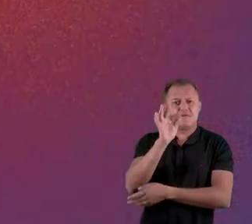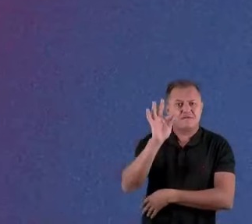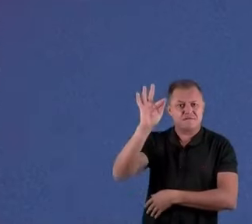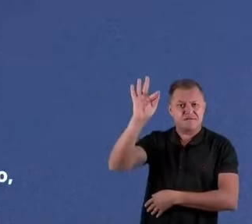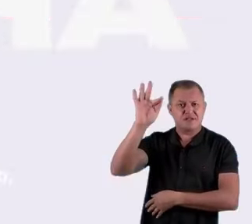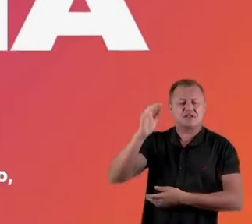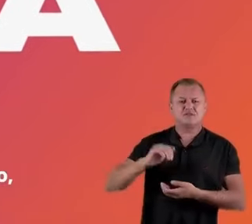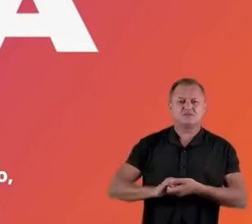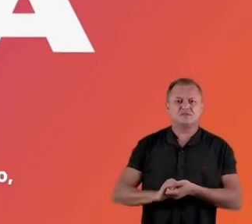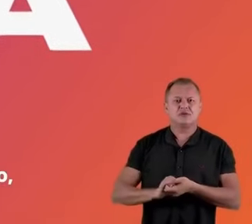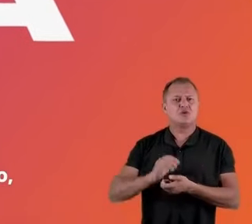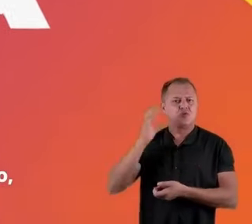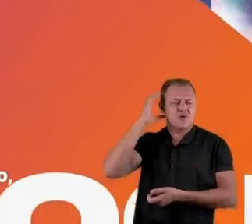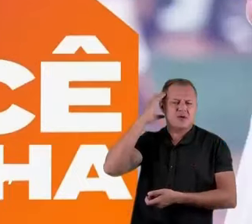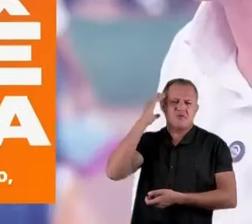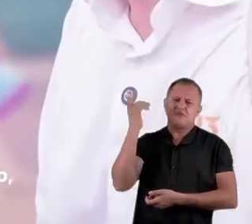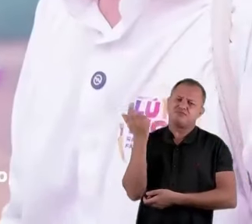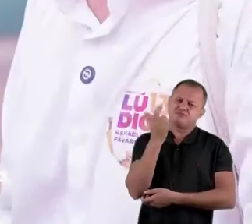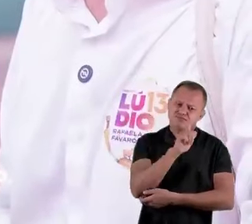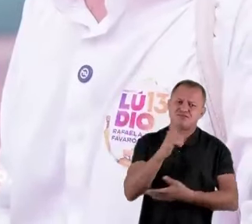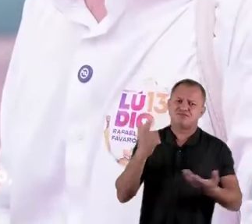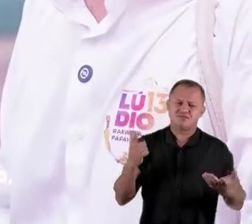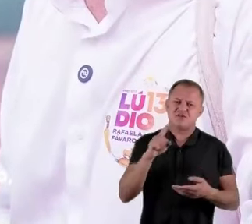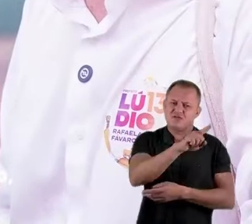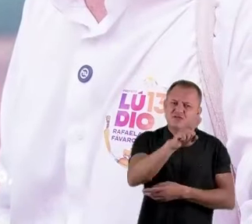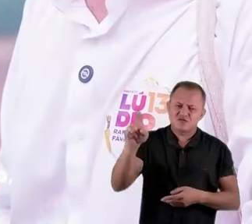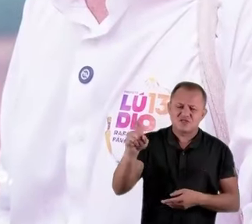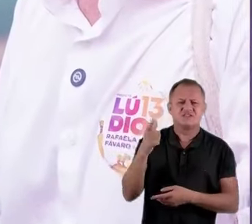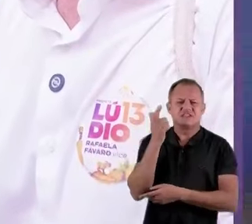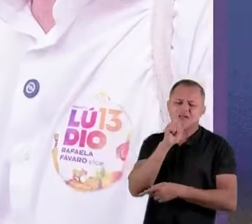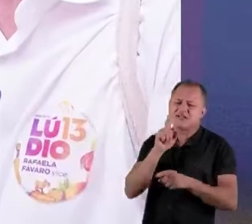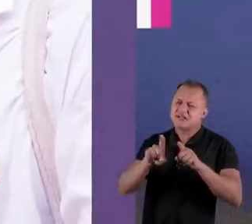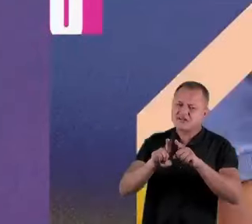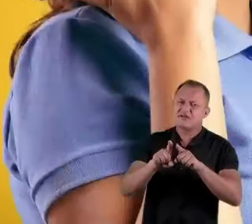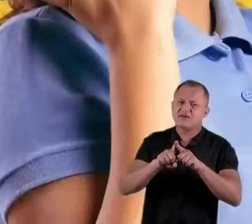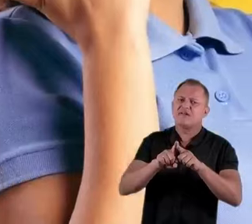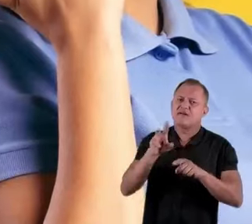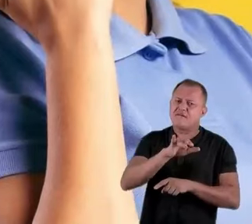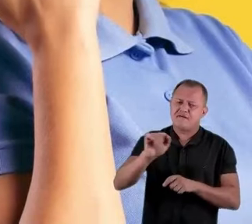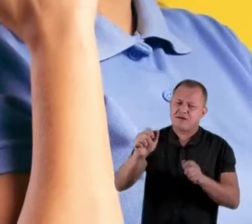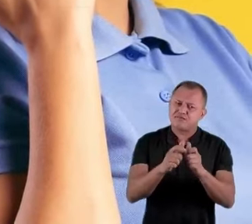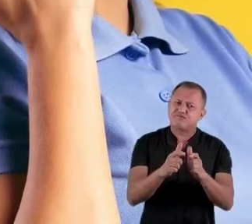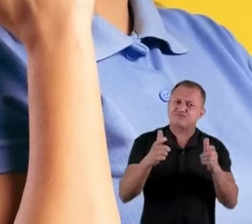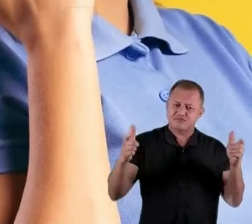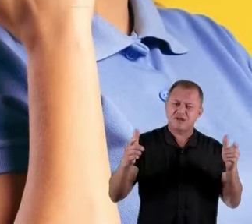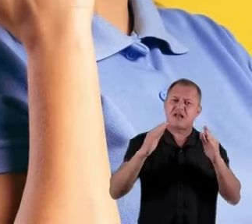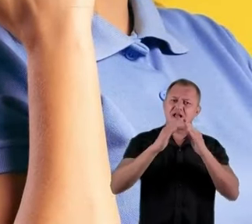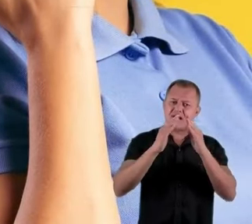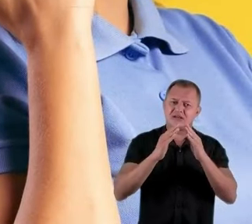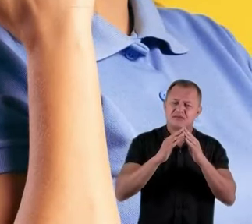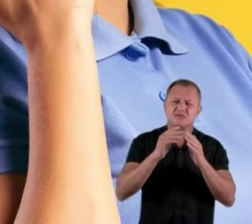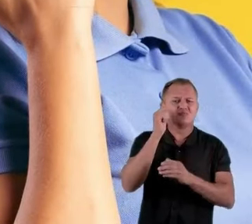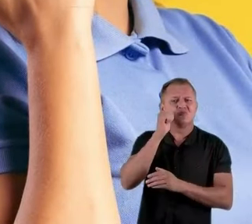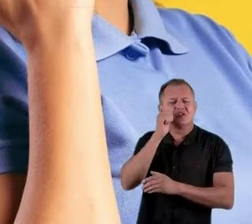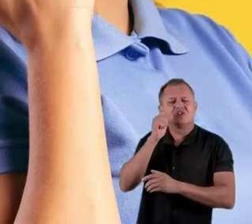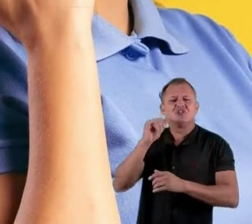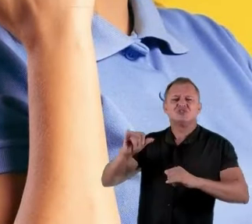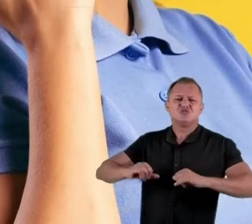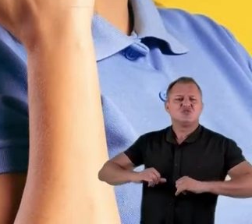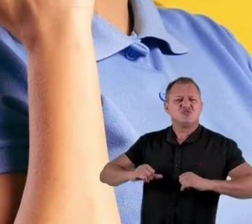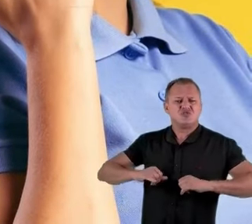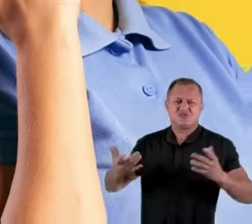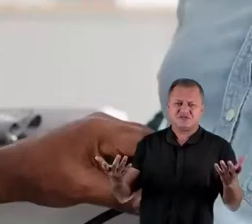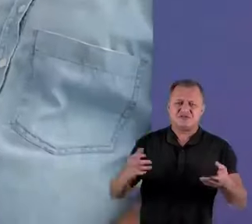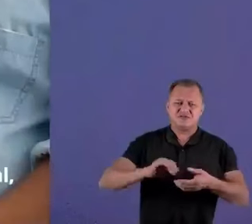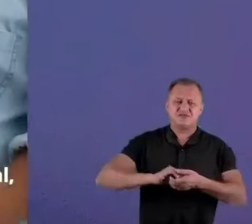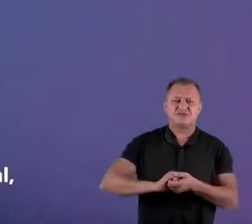governo federal. Cuiabá ganha. Você ganha muito com Lúdio Prefeito, porque ele vai ampliar as casas de abrigo para mulheres vítimas